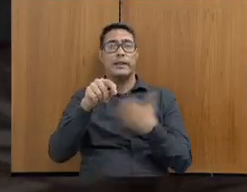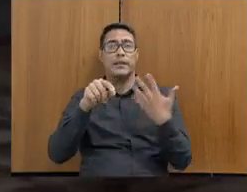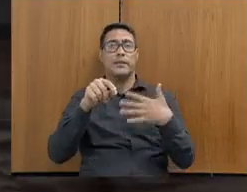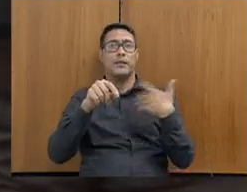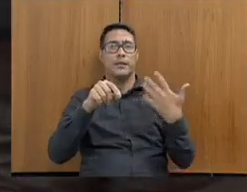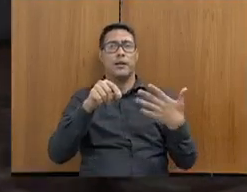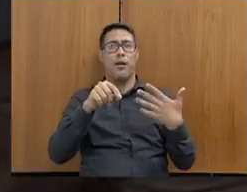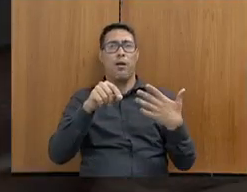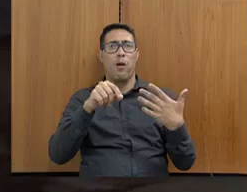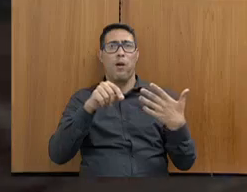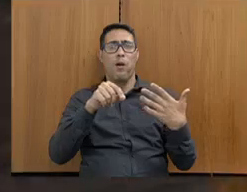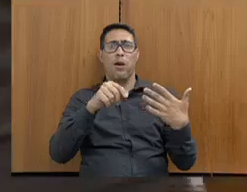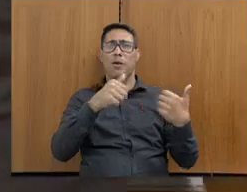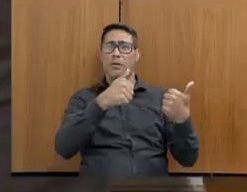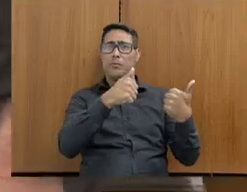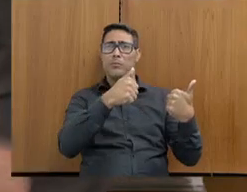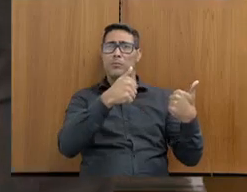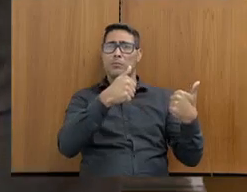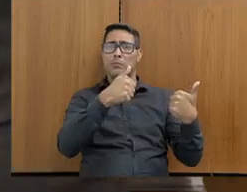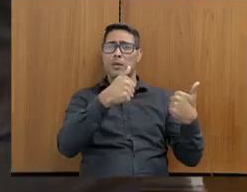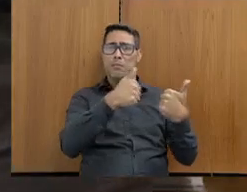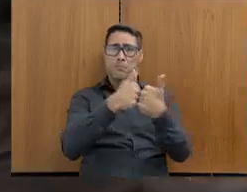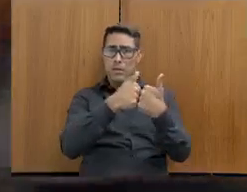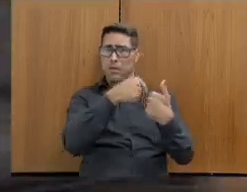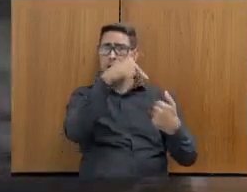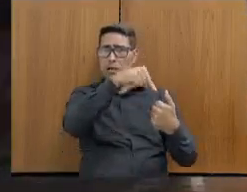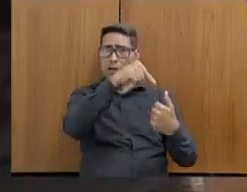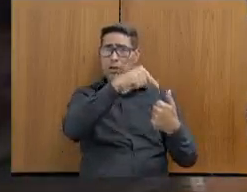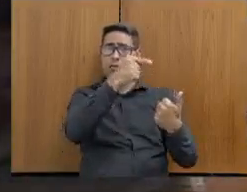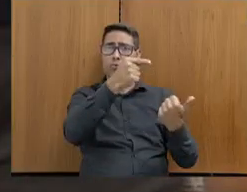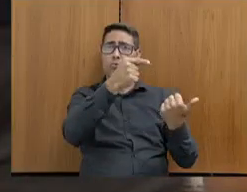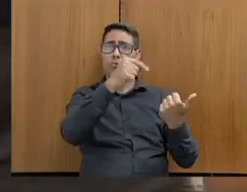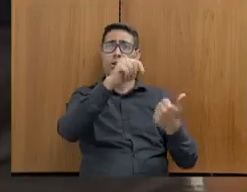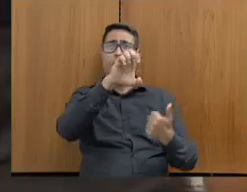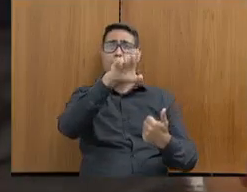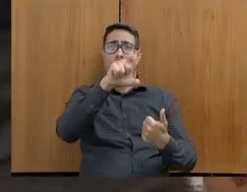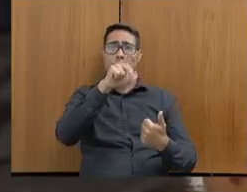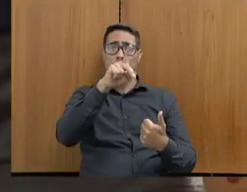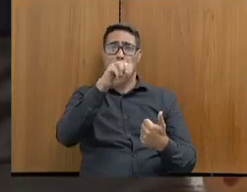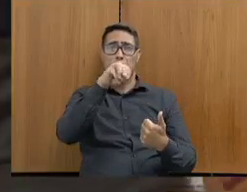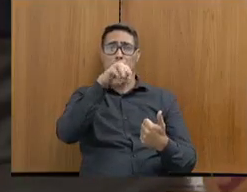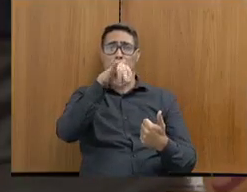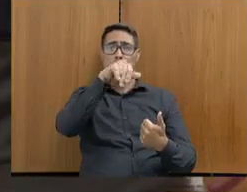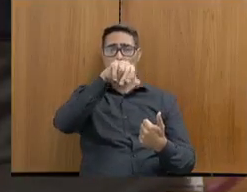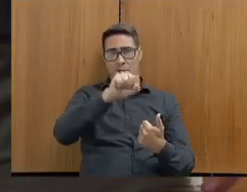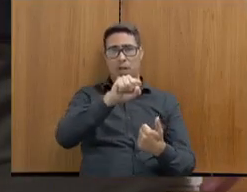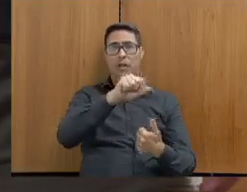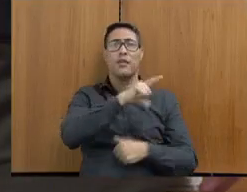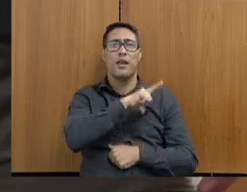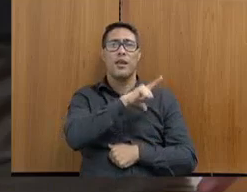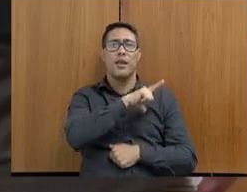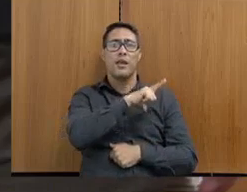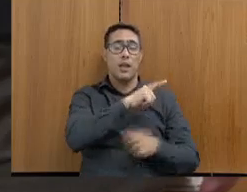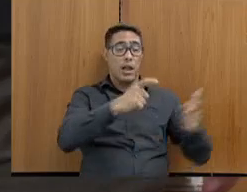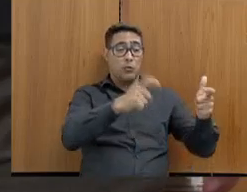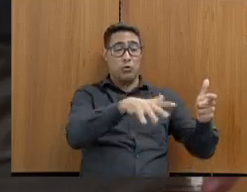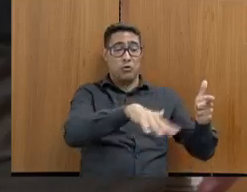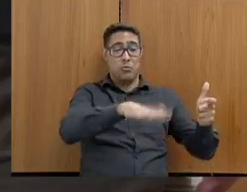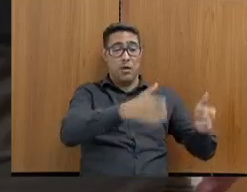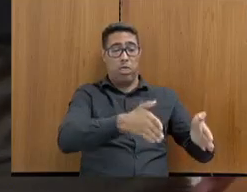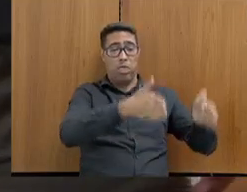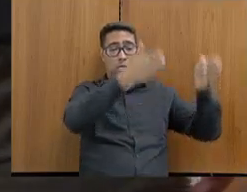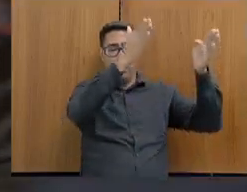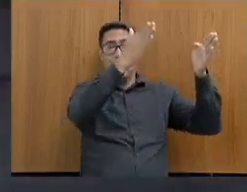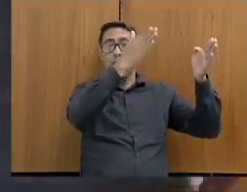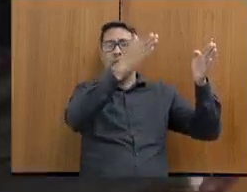e o da Expominas né da Gameleira num espaço aonde tinha só o prédio o resto tava tudo depredado e eu vi a brisei junto